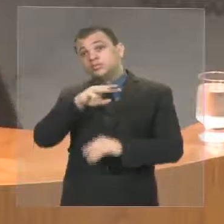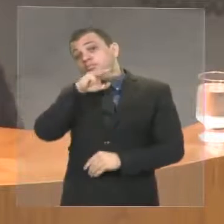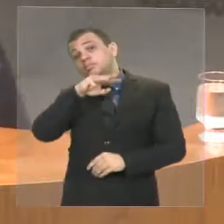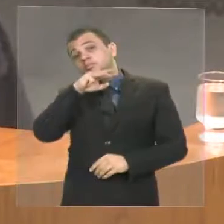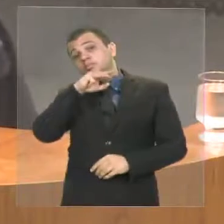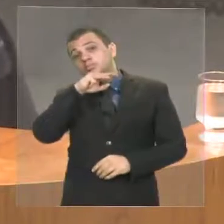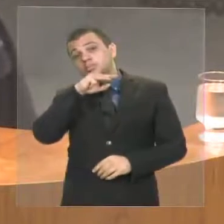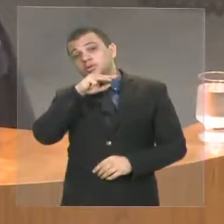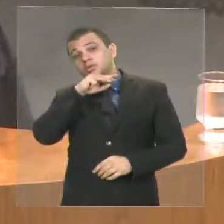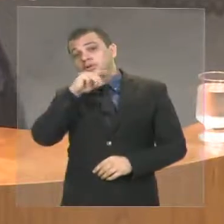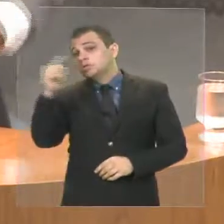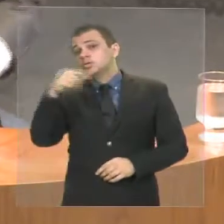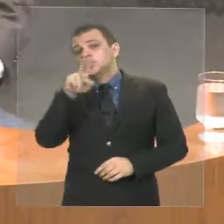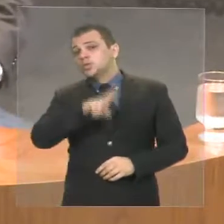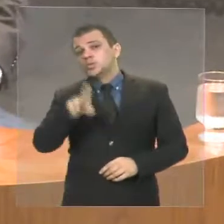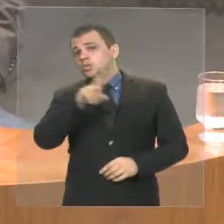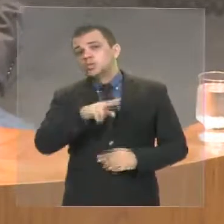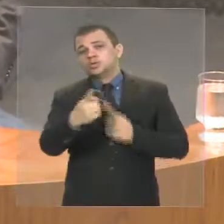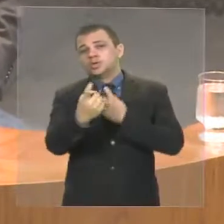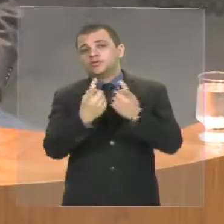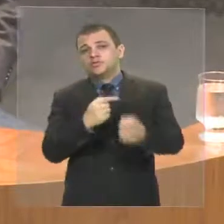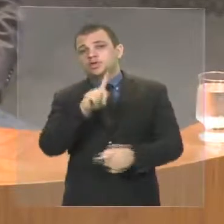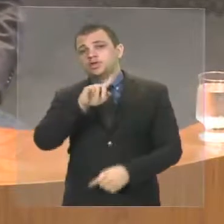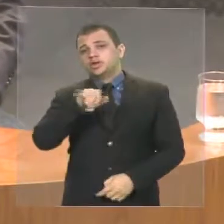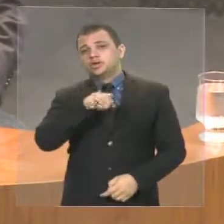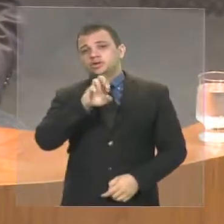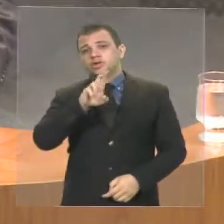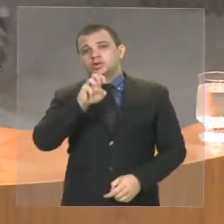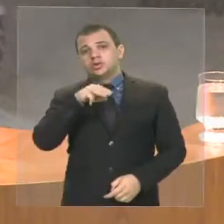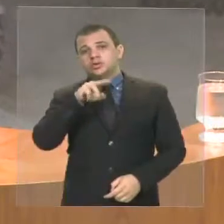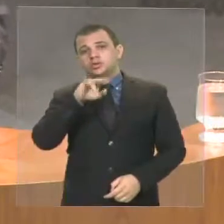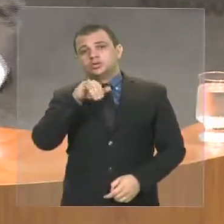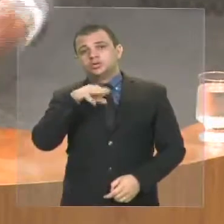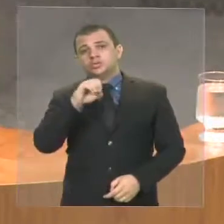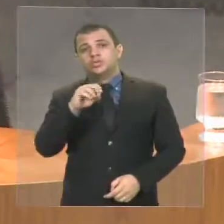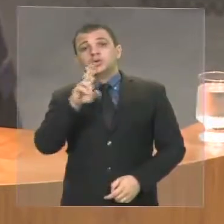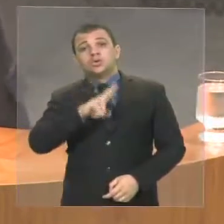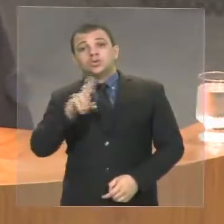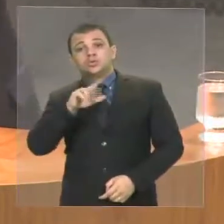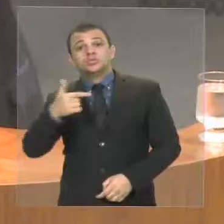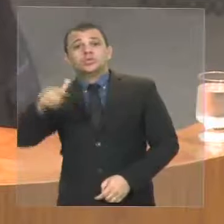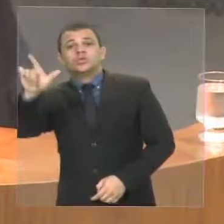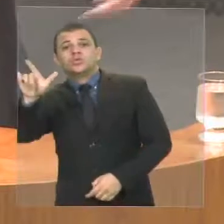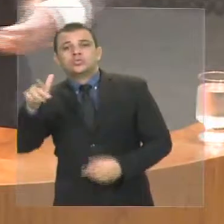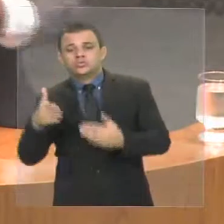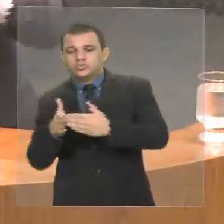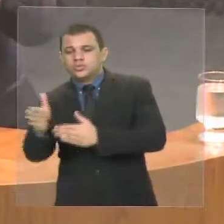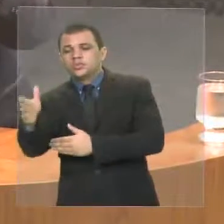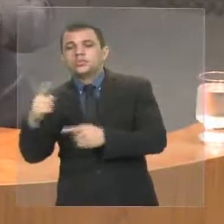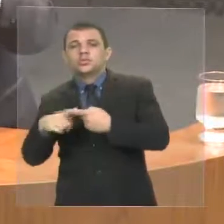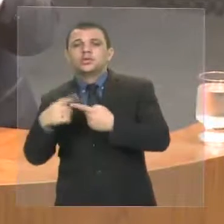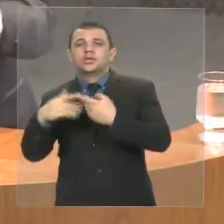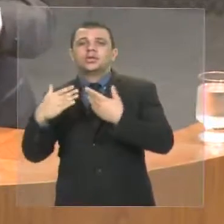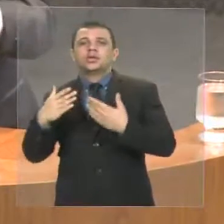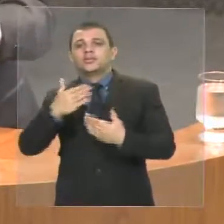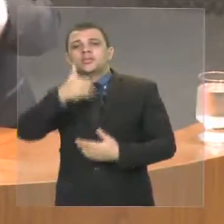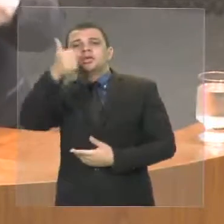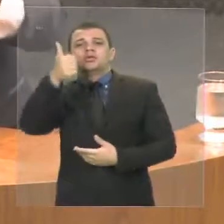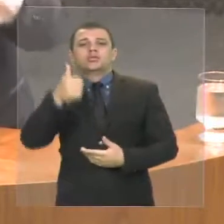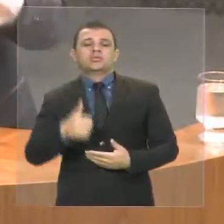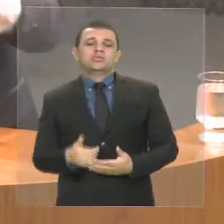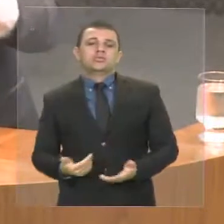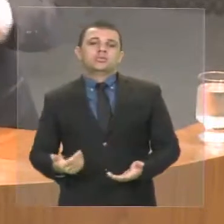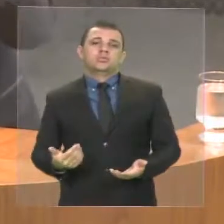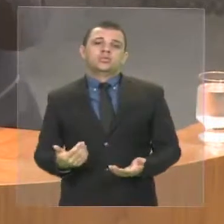para João de Albuquerque. Eles pegam a Estrada Maioba e vão pelo Beira-Rio, por causa do tráfego. Então, esse transporte